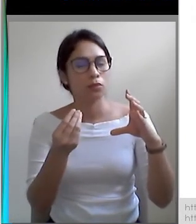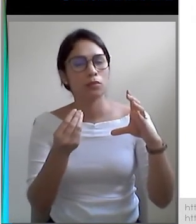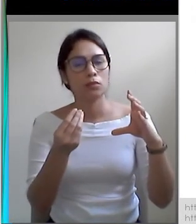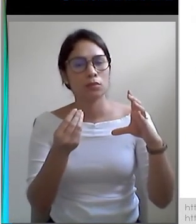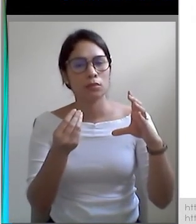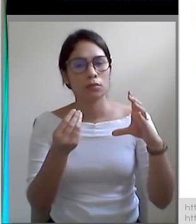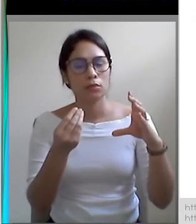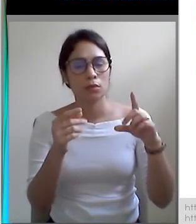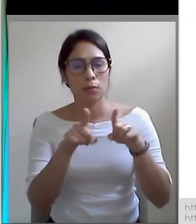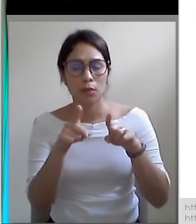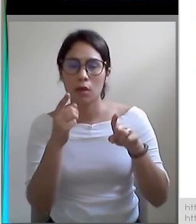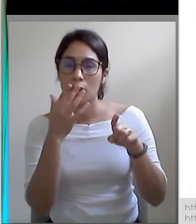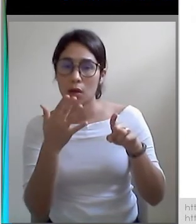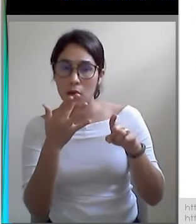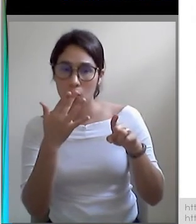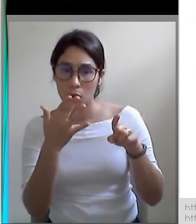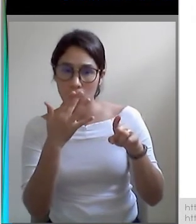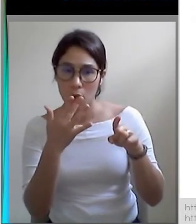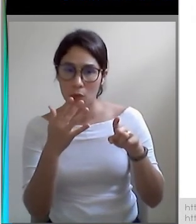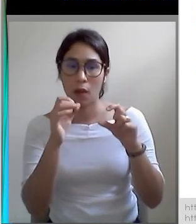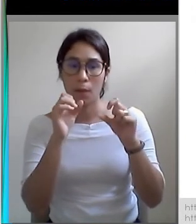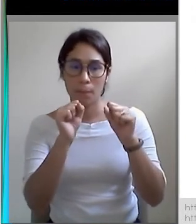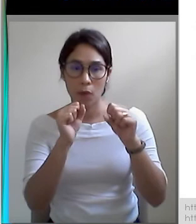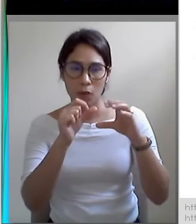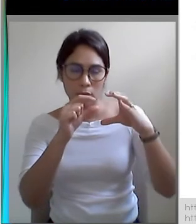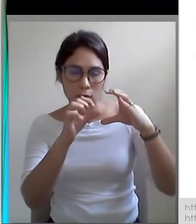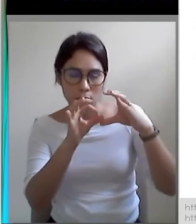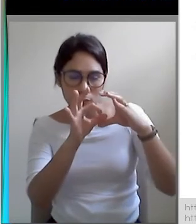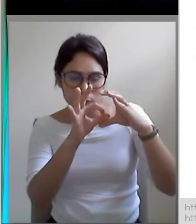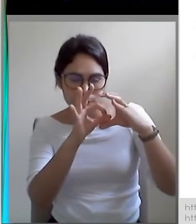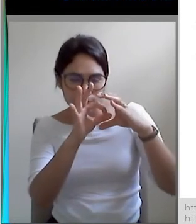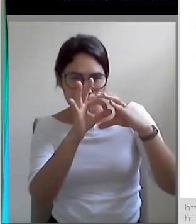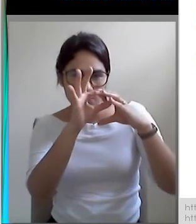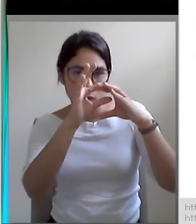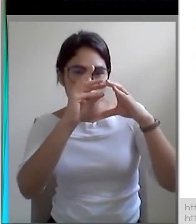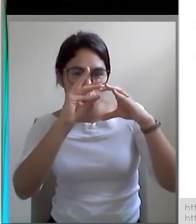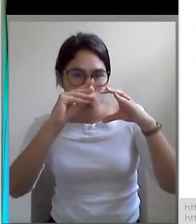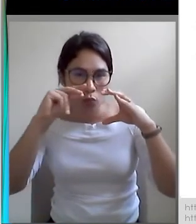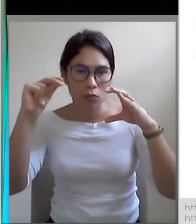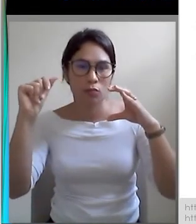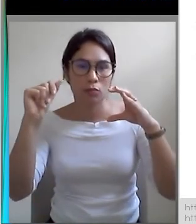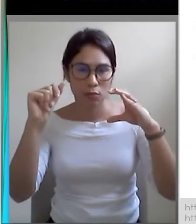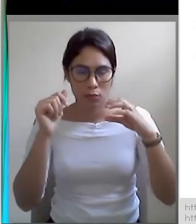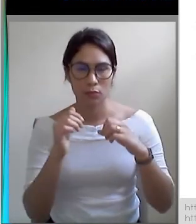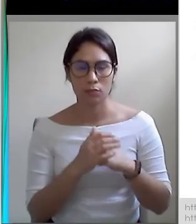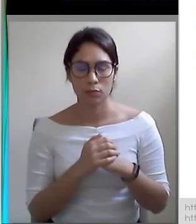sua coloração, pode ocorrer o ocultamento do núcleo.